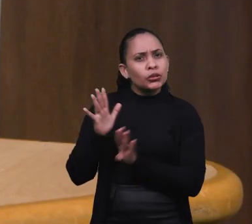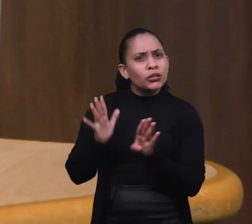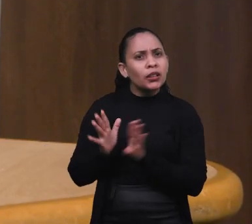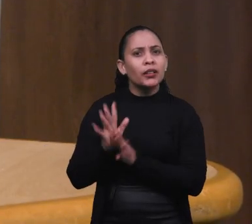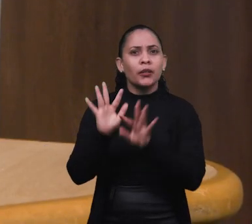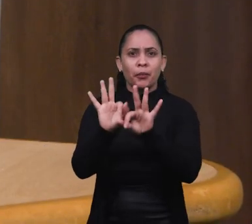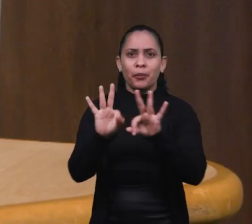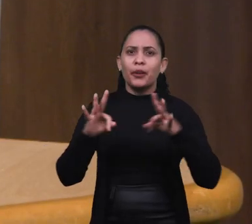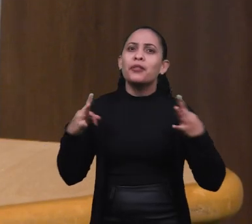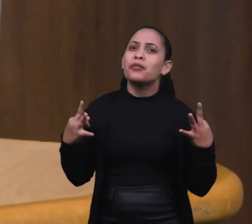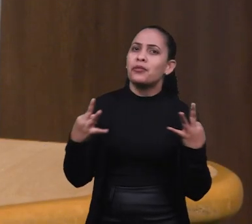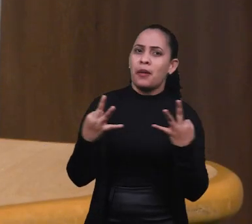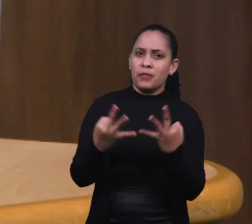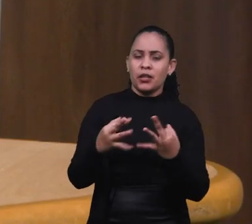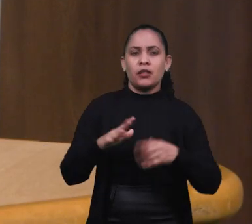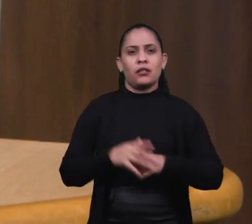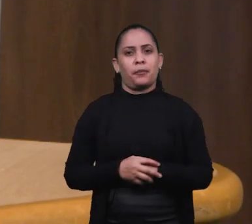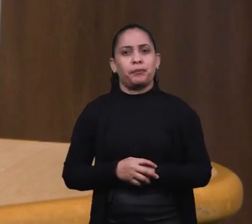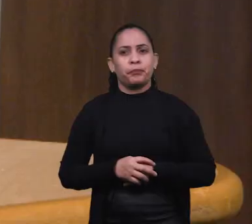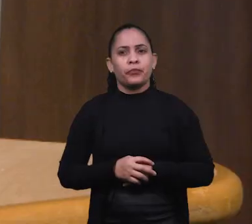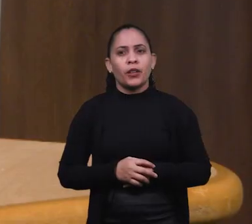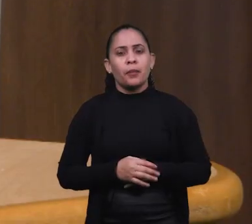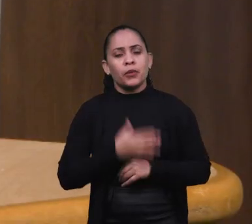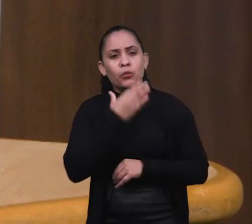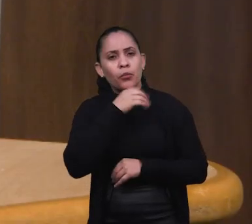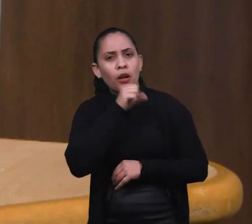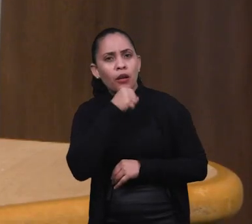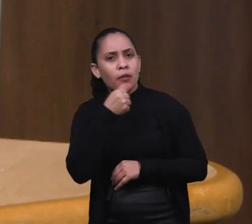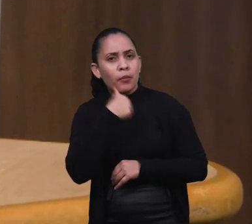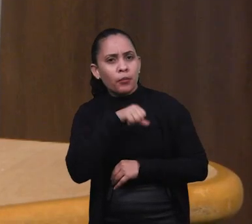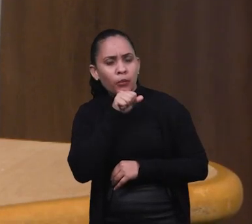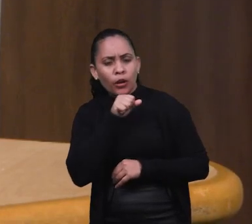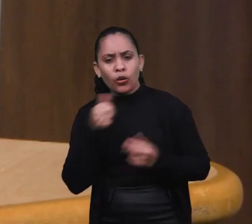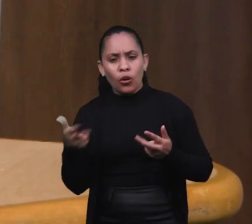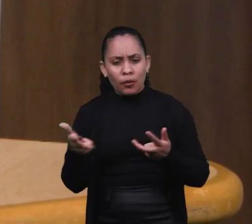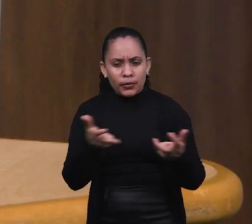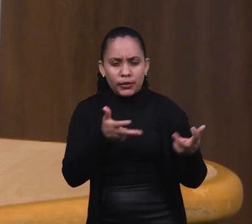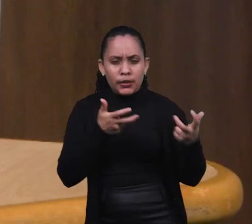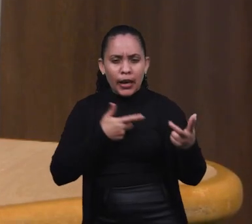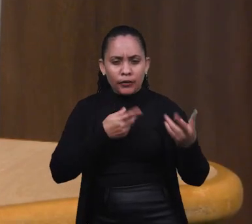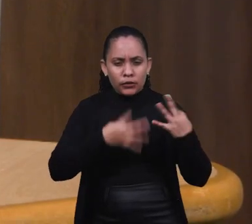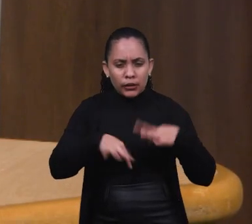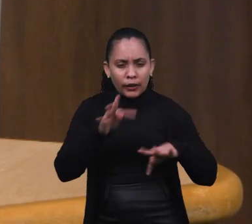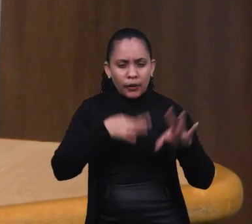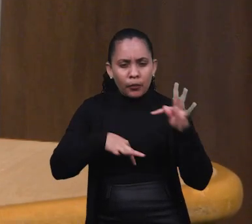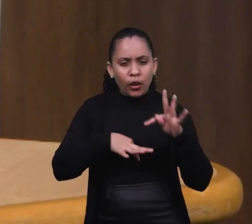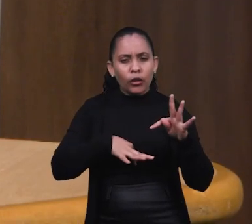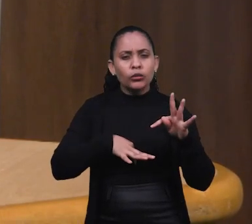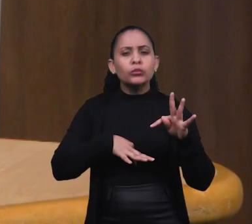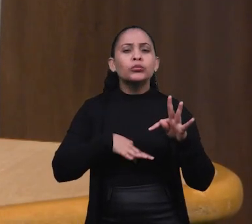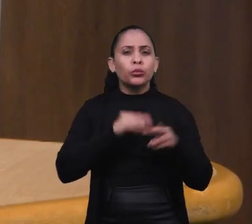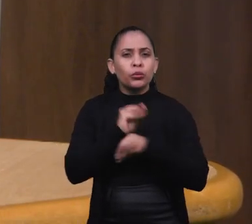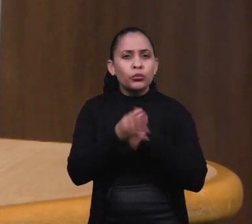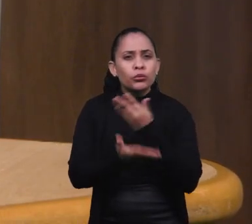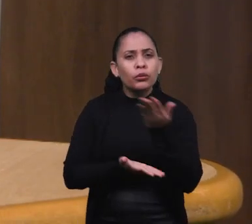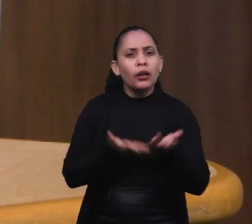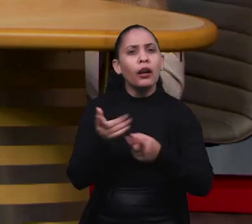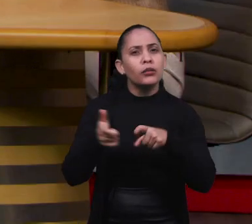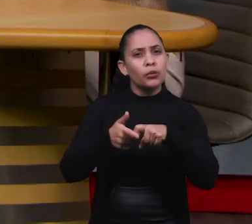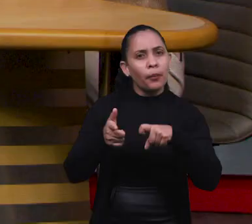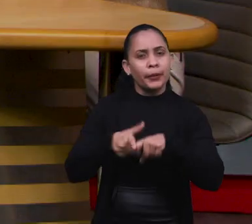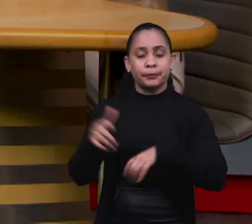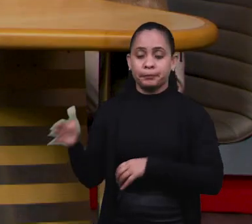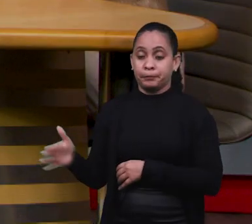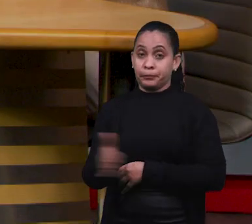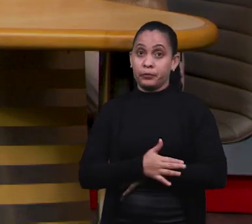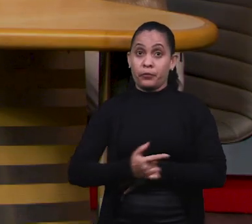as famílias, sabe, para que os pais observem, para que possa ter o tratamento devido desde cedo. Vamos então para uma